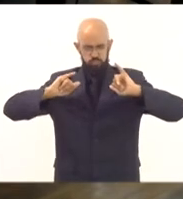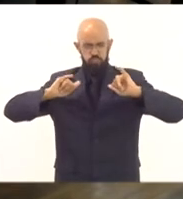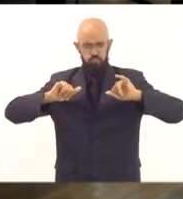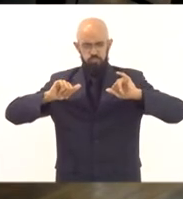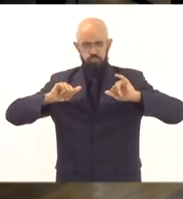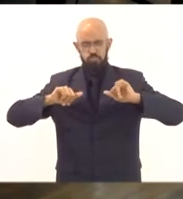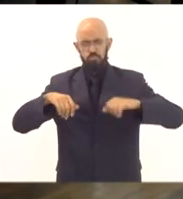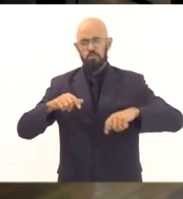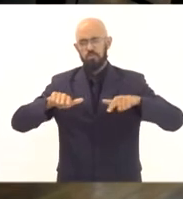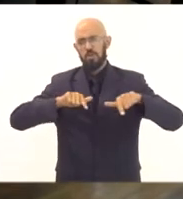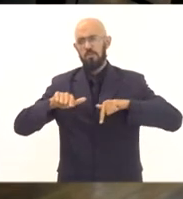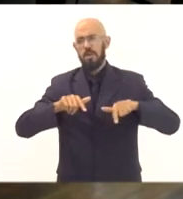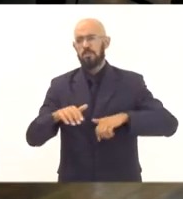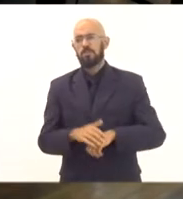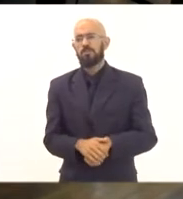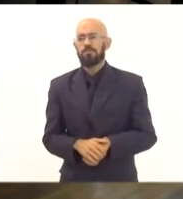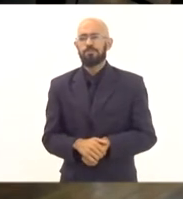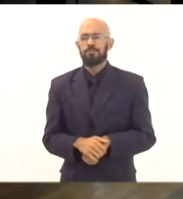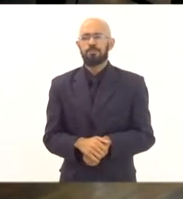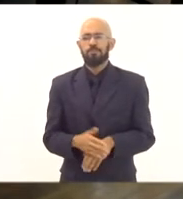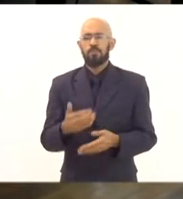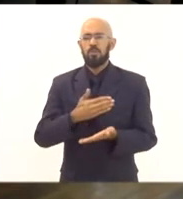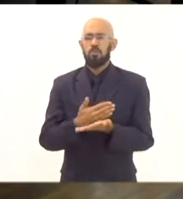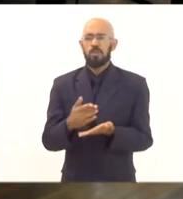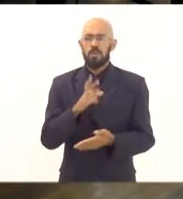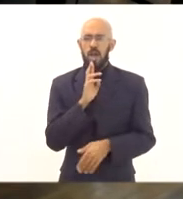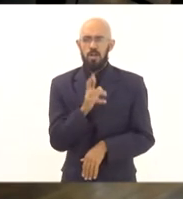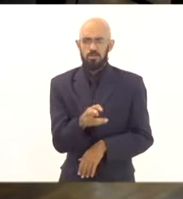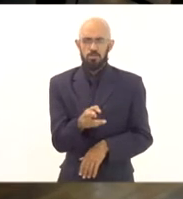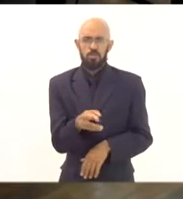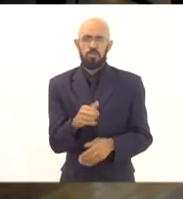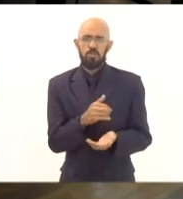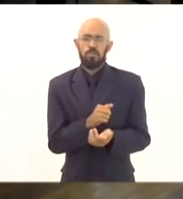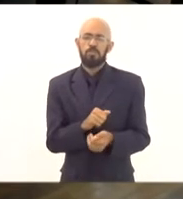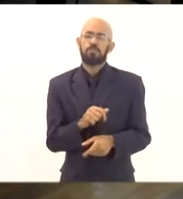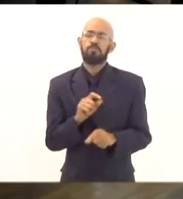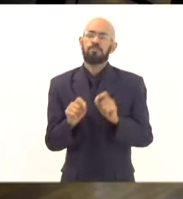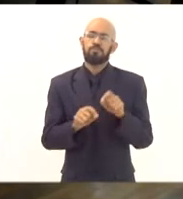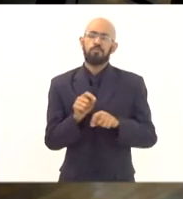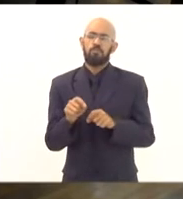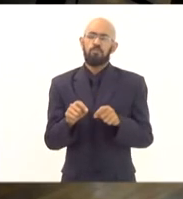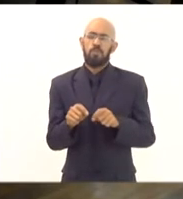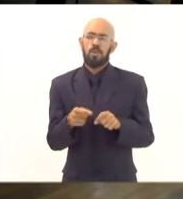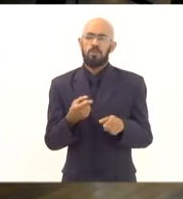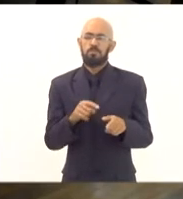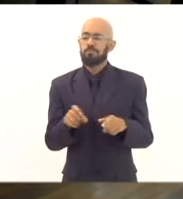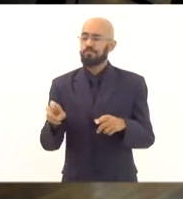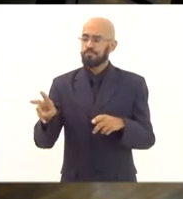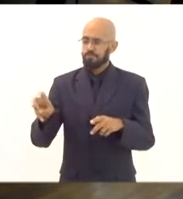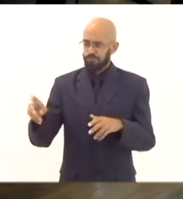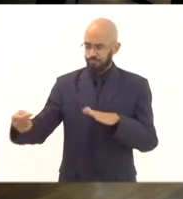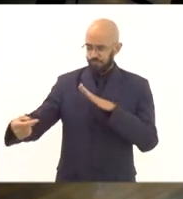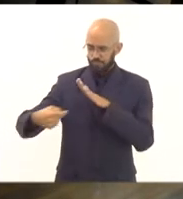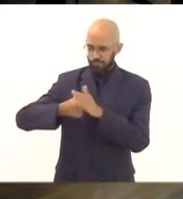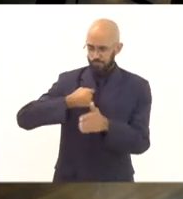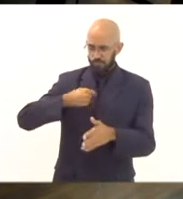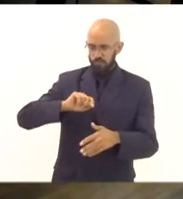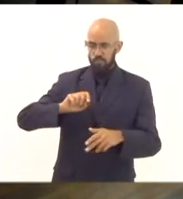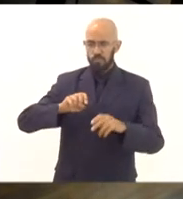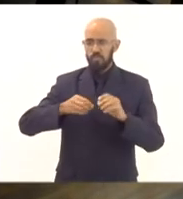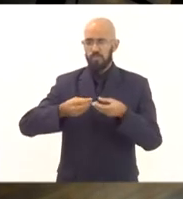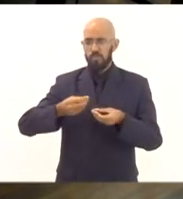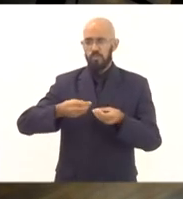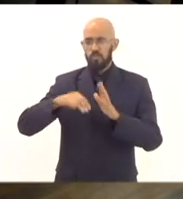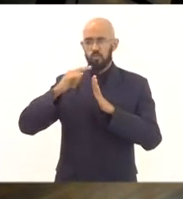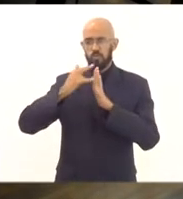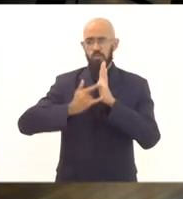trabalho é começando já respondendo inicialmente uma a pergunta em relação ao a prestação de